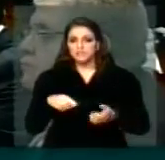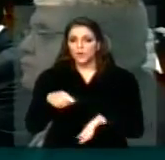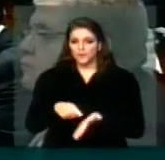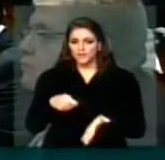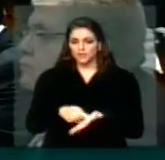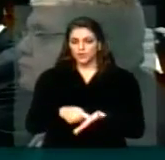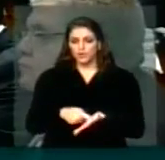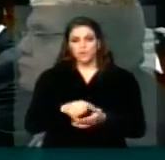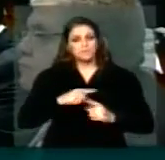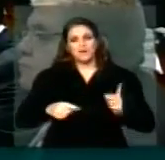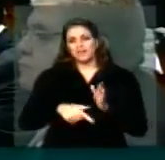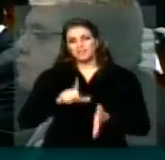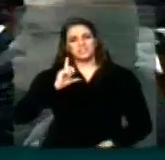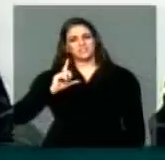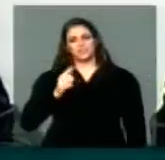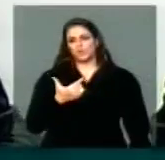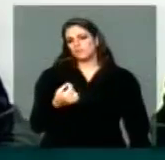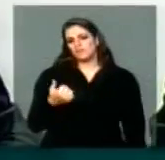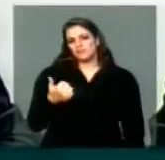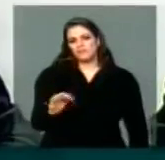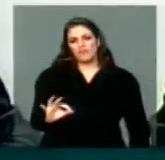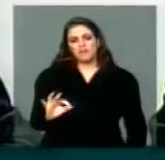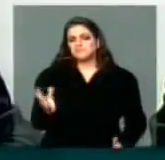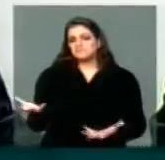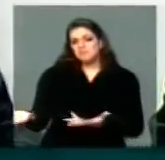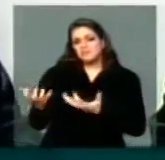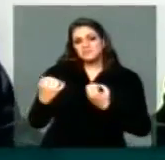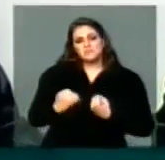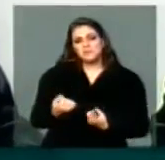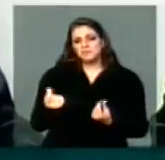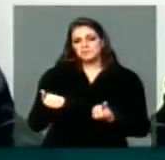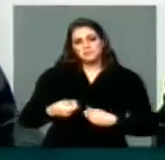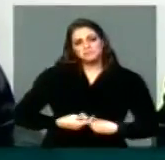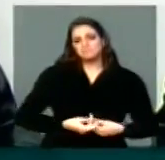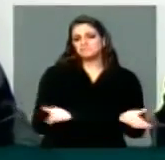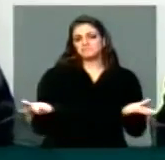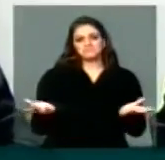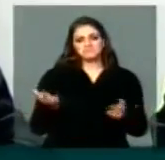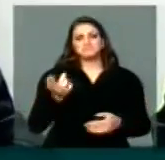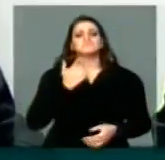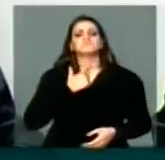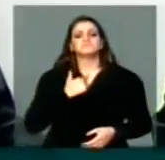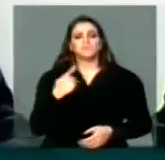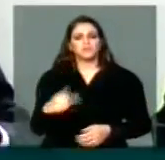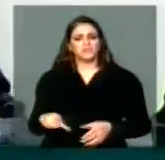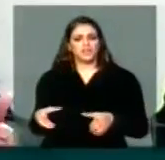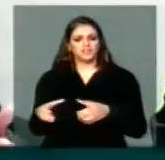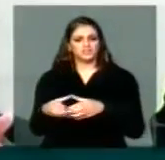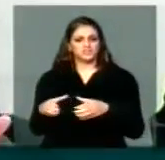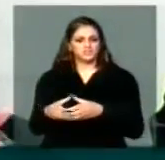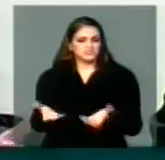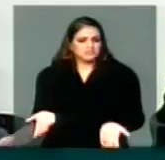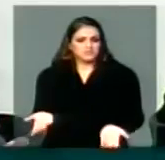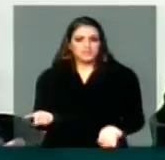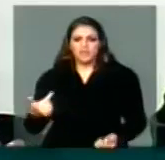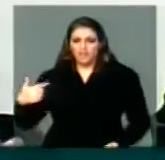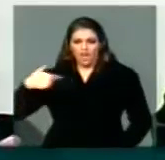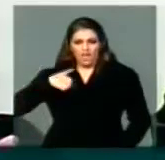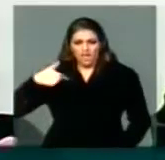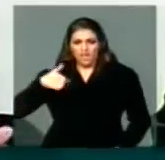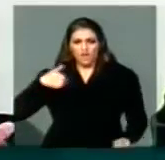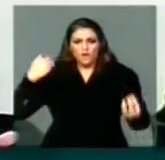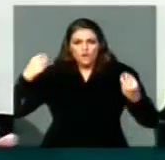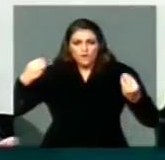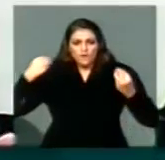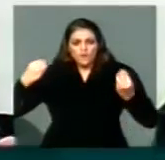2010, as doações iram para o comitê, e o comitê, o partido, destina a quem quiser. Como é que eu posso? Ele não afirma, não tem nem como